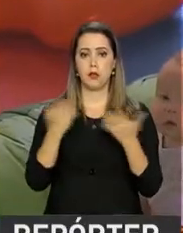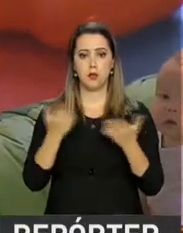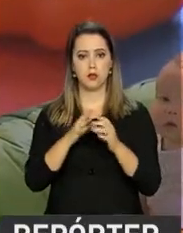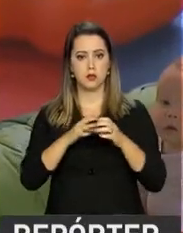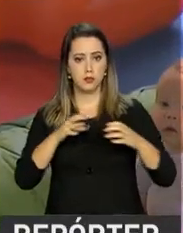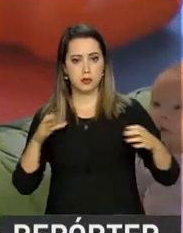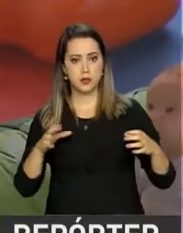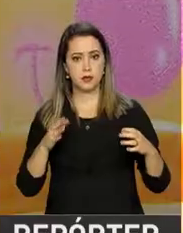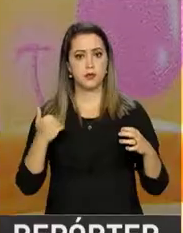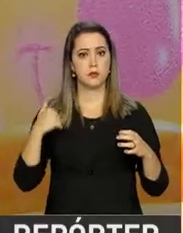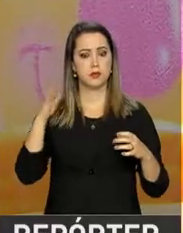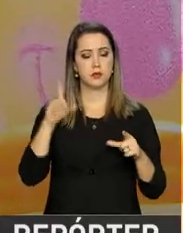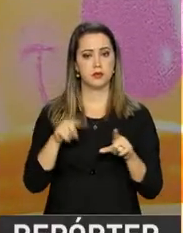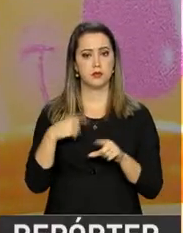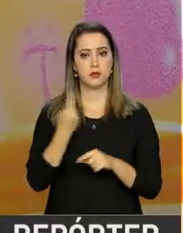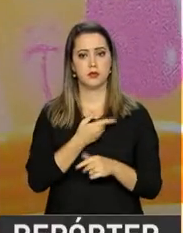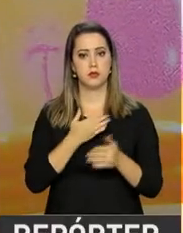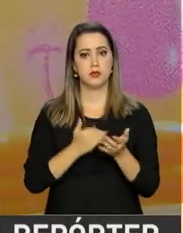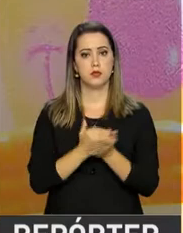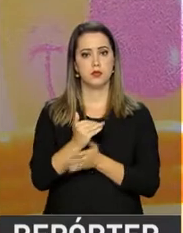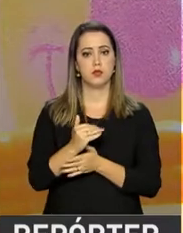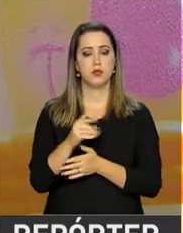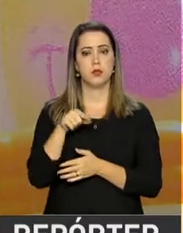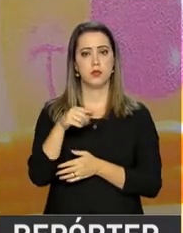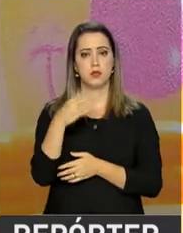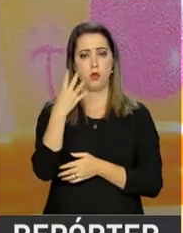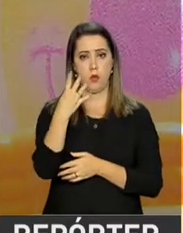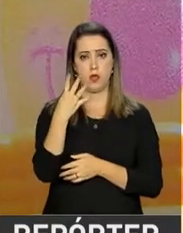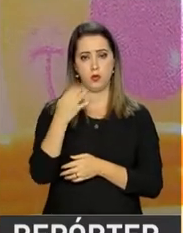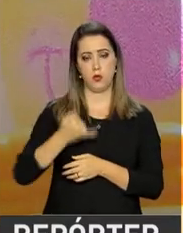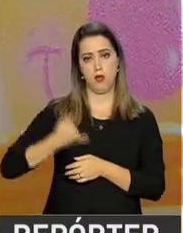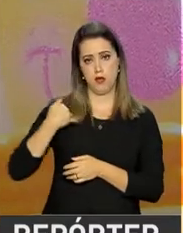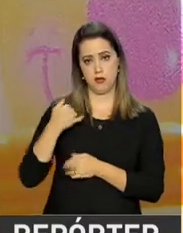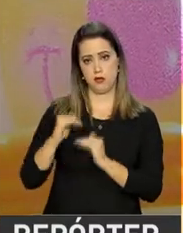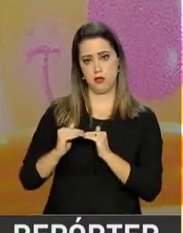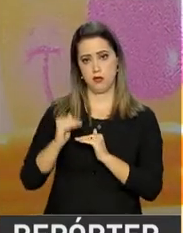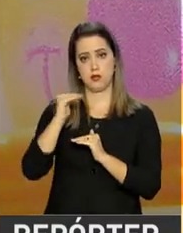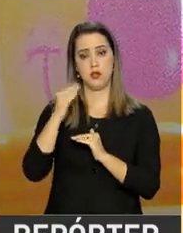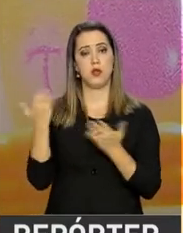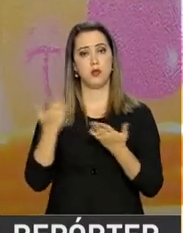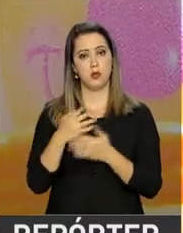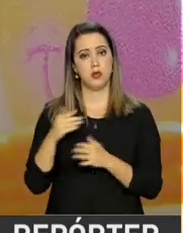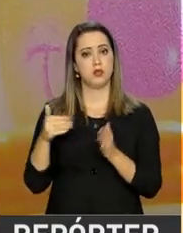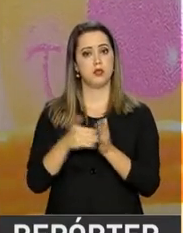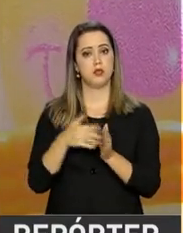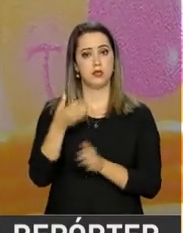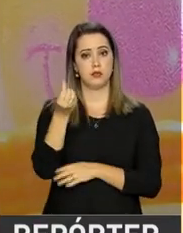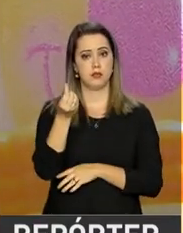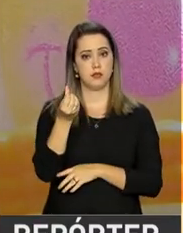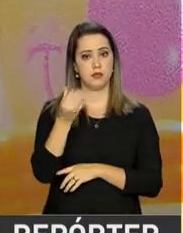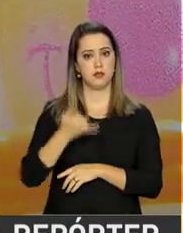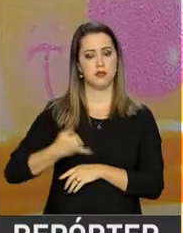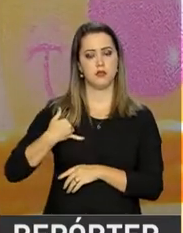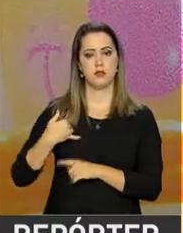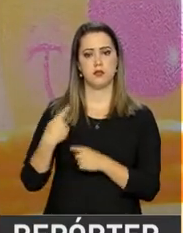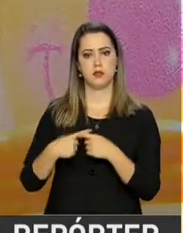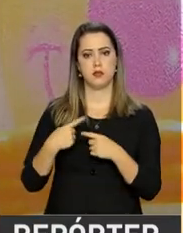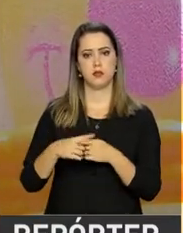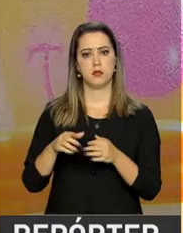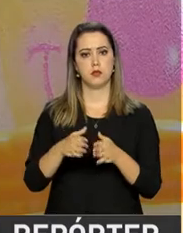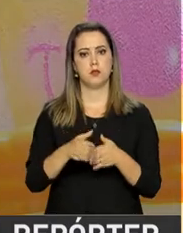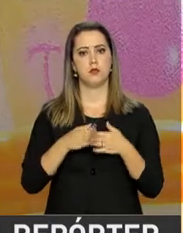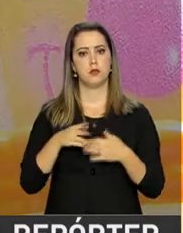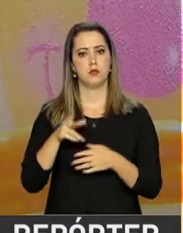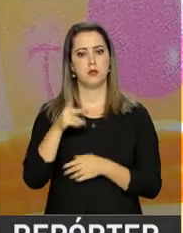ampliando o empreendimento. Nós estávamos com crianças só até 4 anos. E a partir desse ano a gente vai poder trabalhar com crianças até 6 anos. Porque a pedido dos